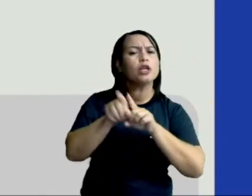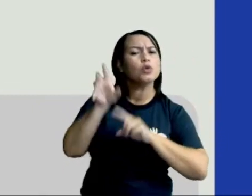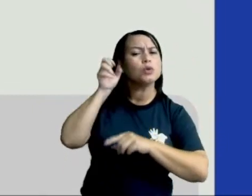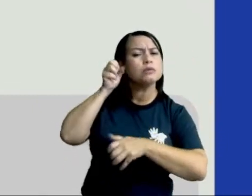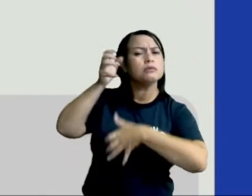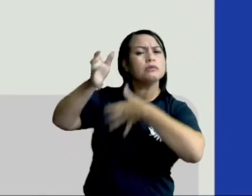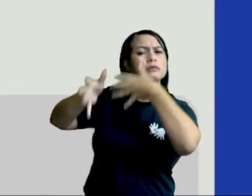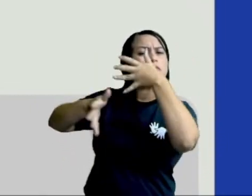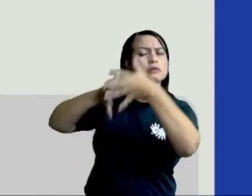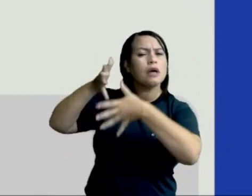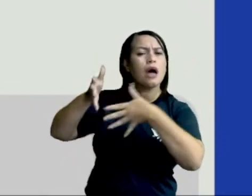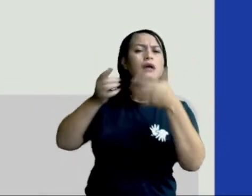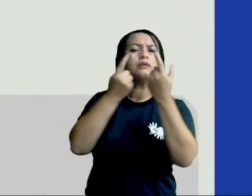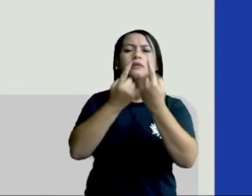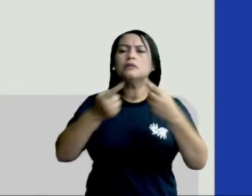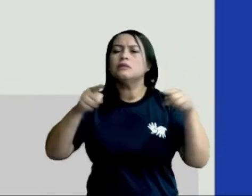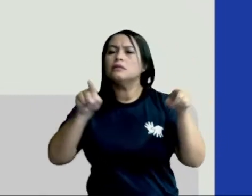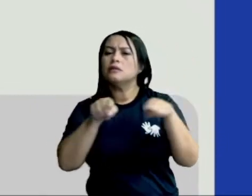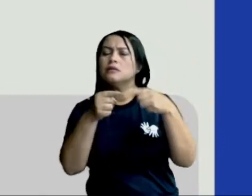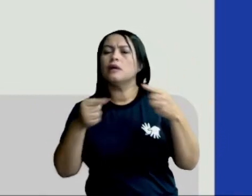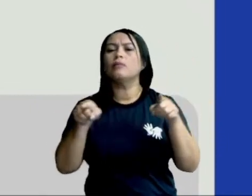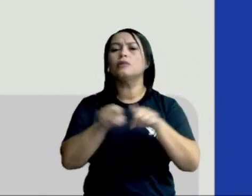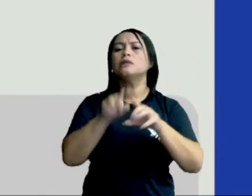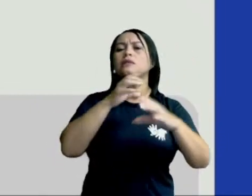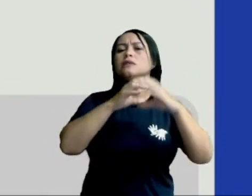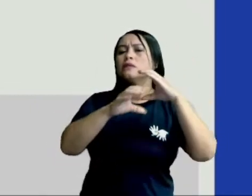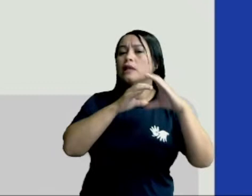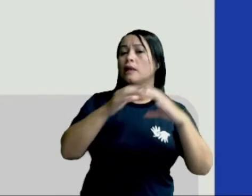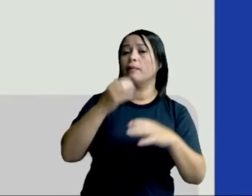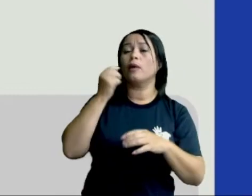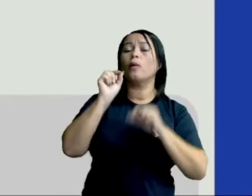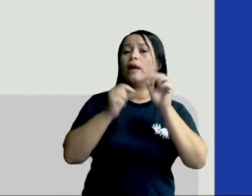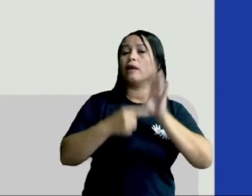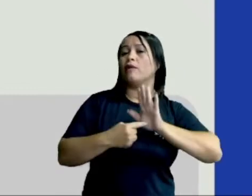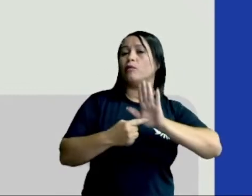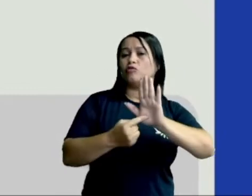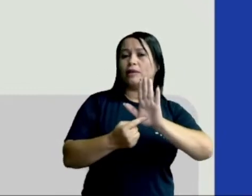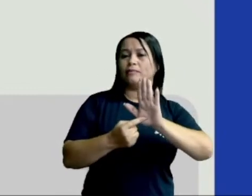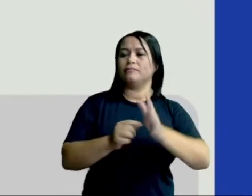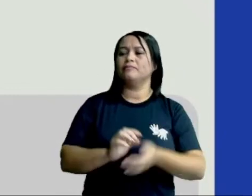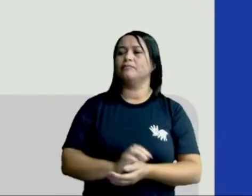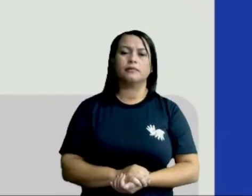música e o que ele está querendo representar.